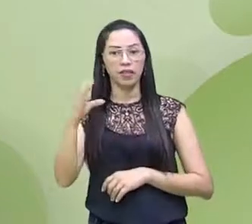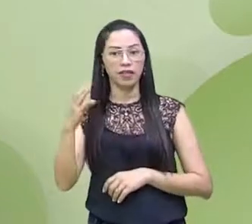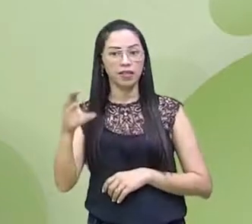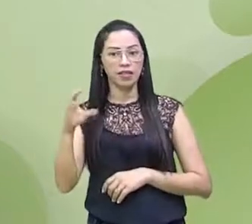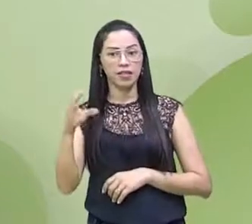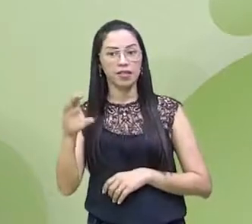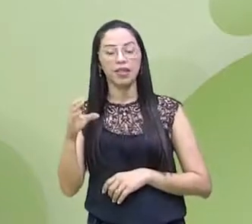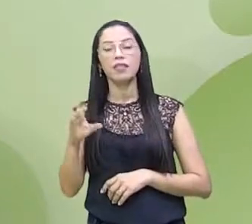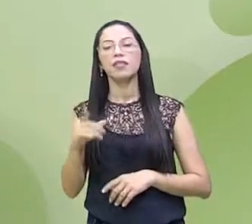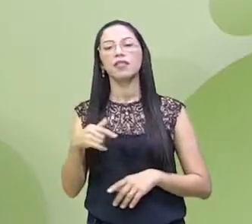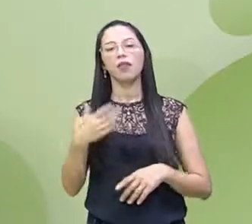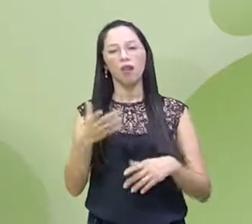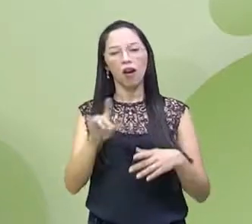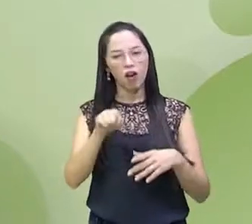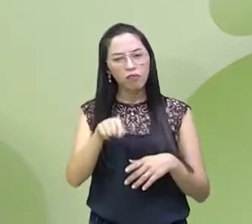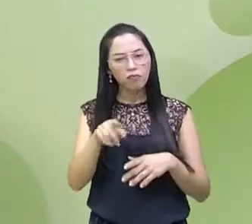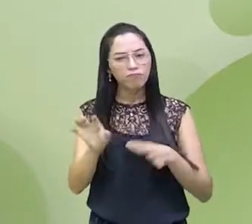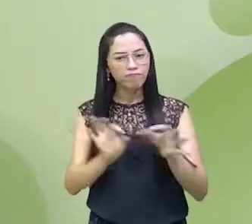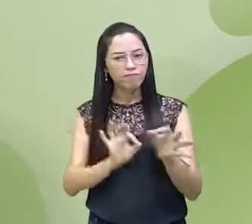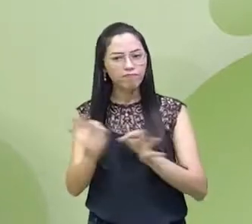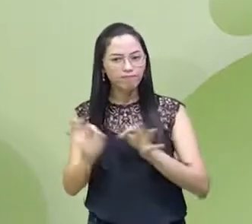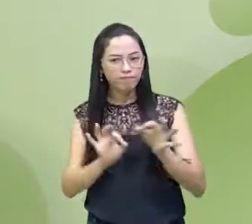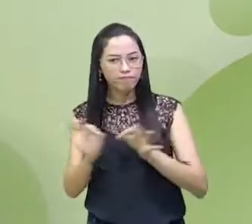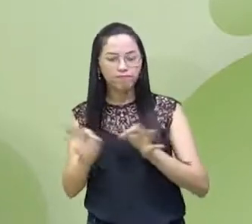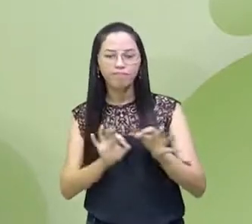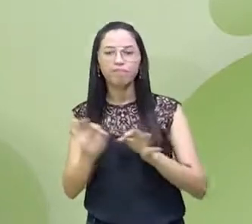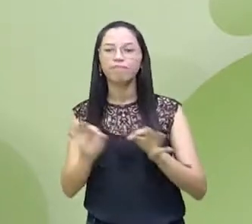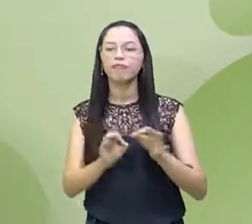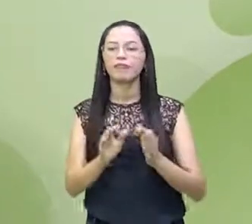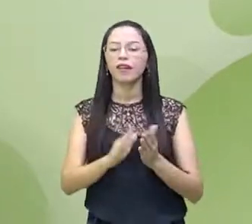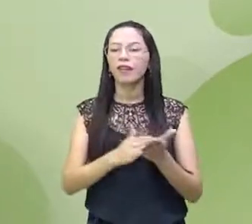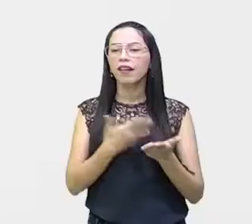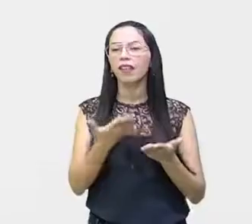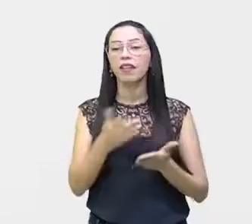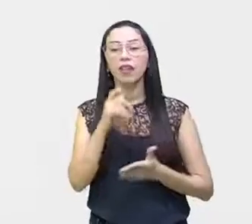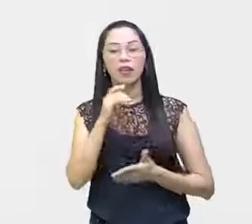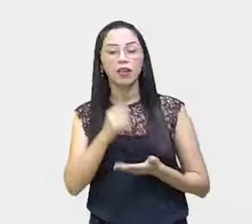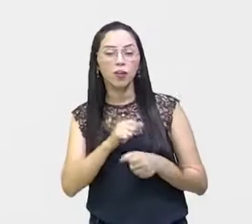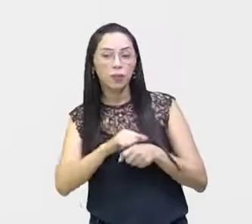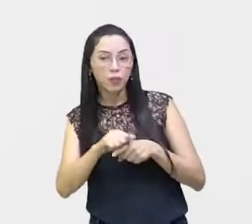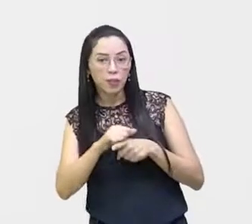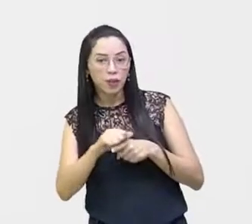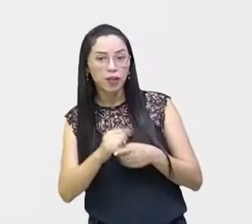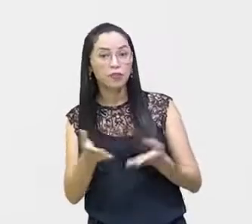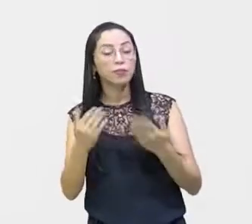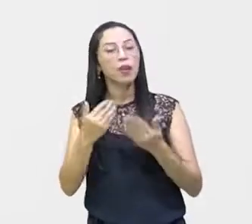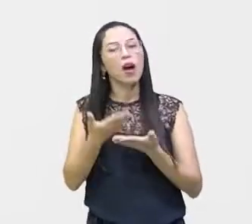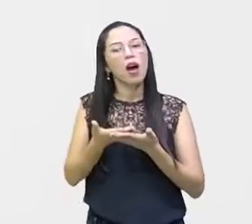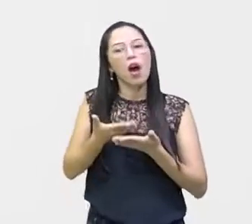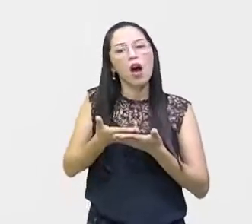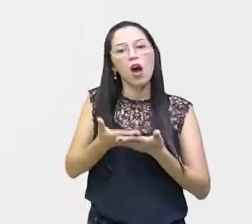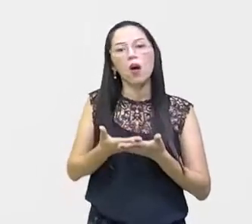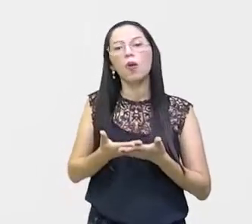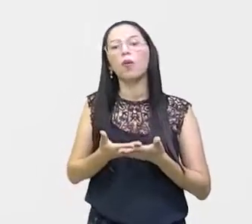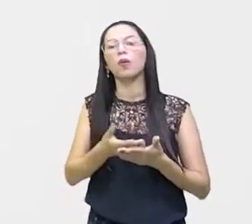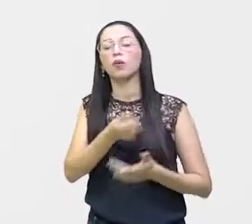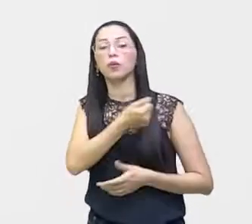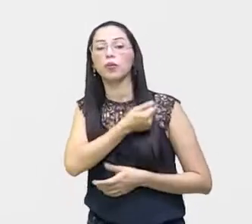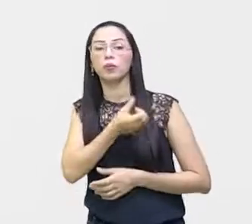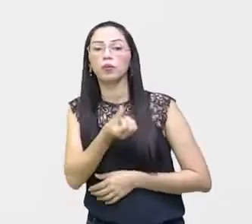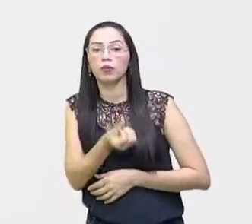seu caderno, o seu lápis, a sua borracha e vamos para mais uma aula. Aula número